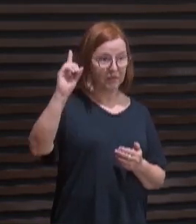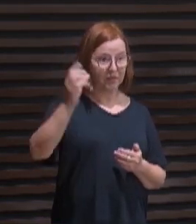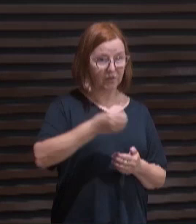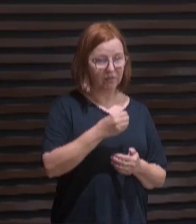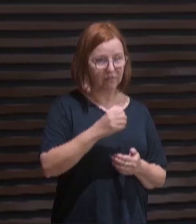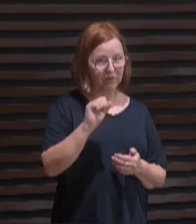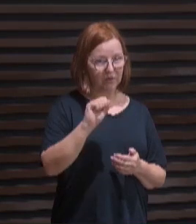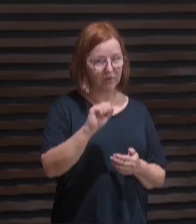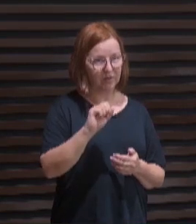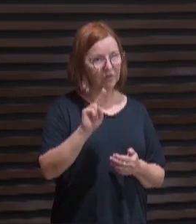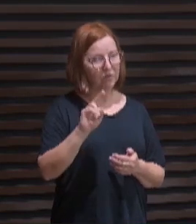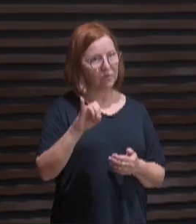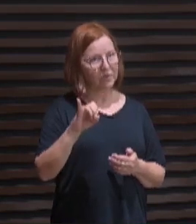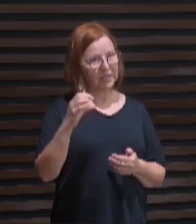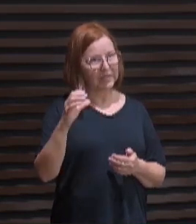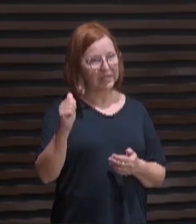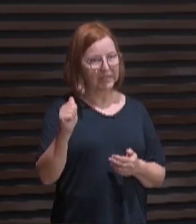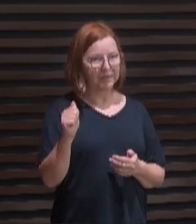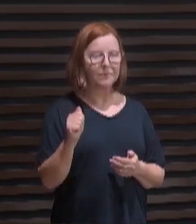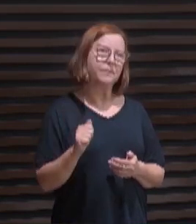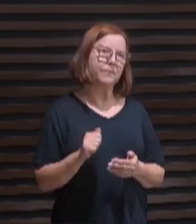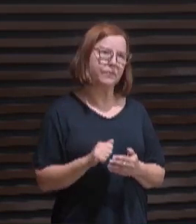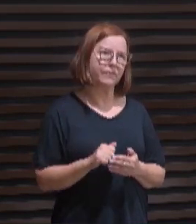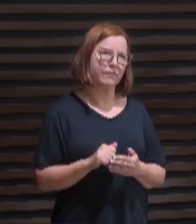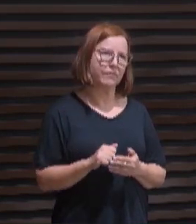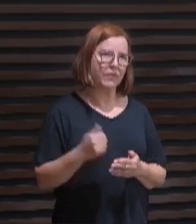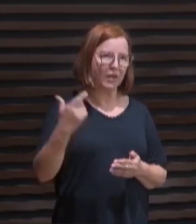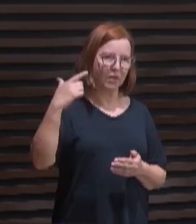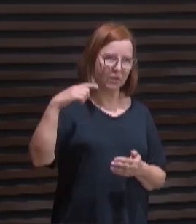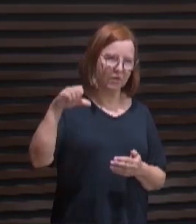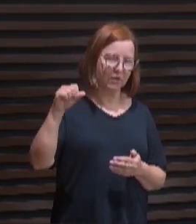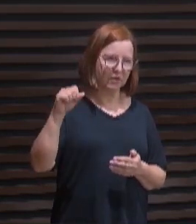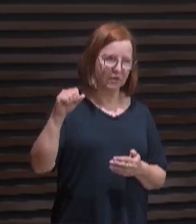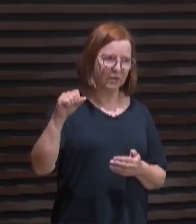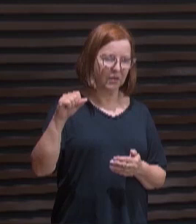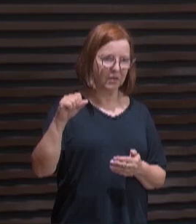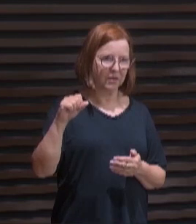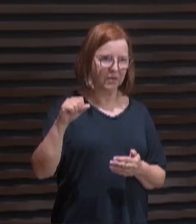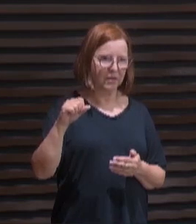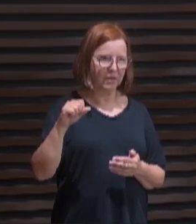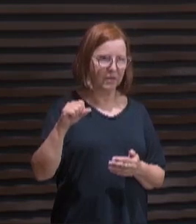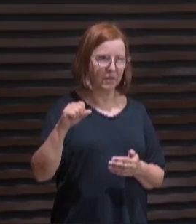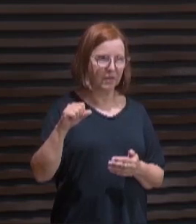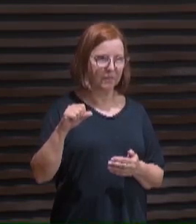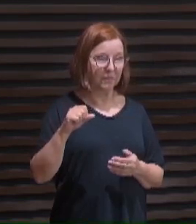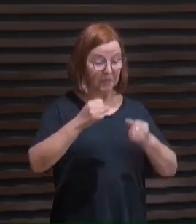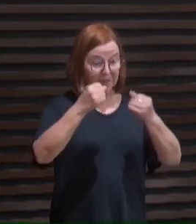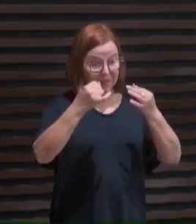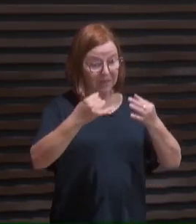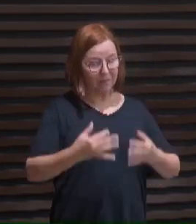Suíça, e ele consegue dar uma abertura para a gente compreender como é que